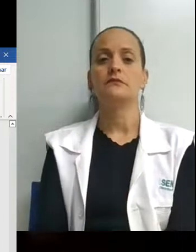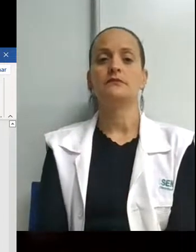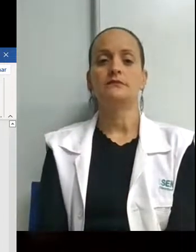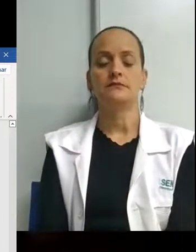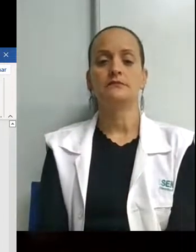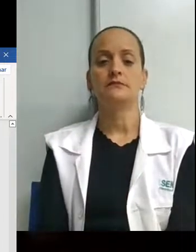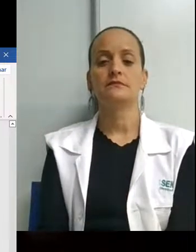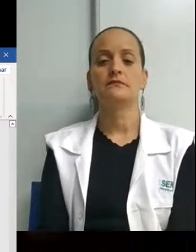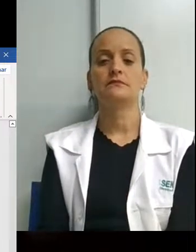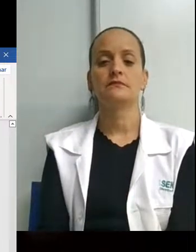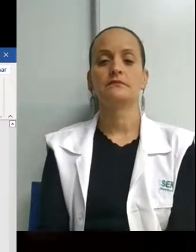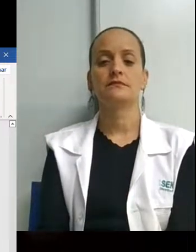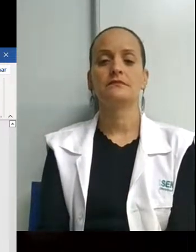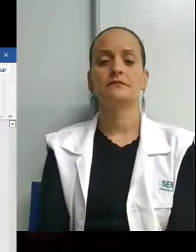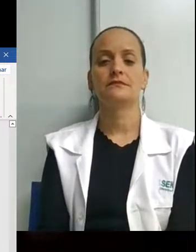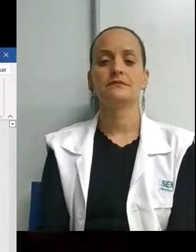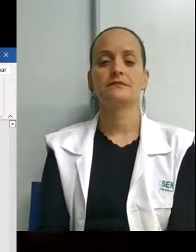Essa aí foi de boa.